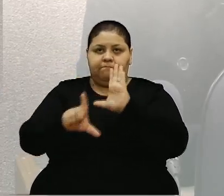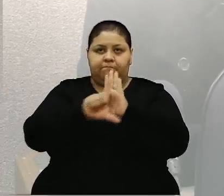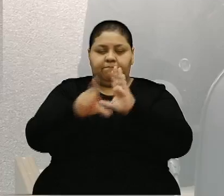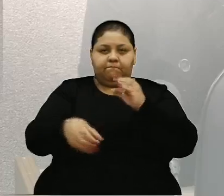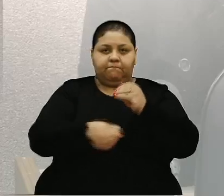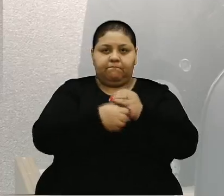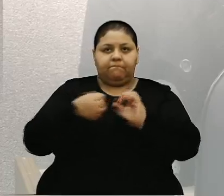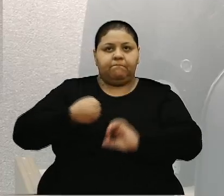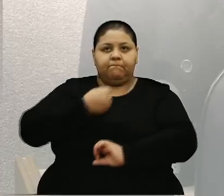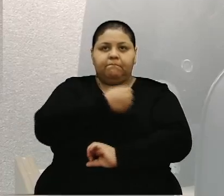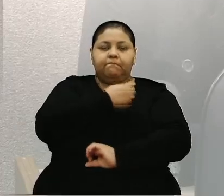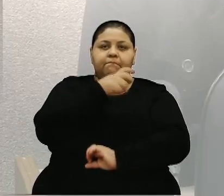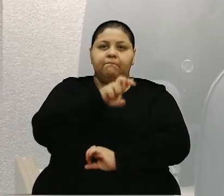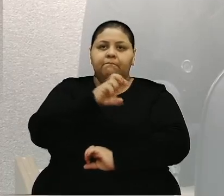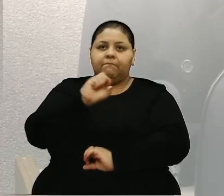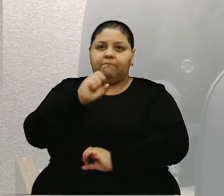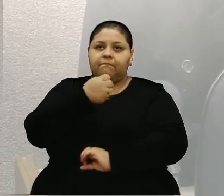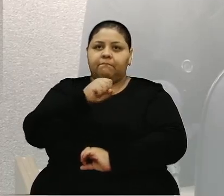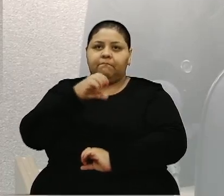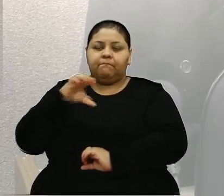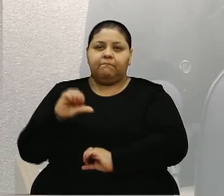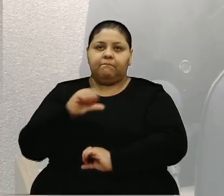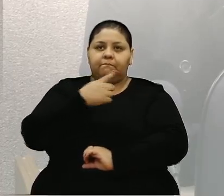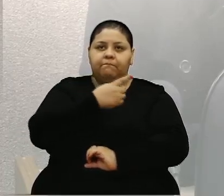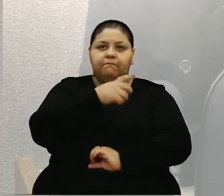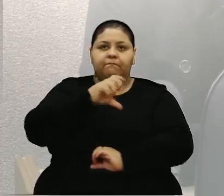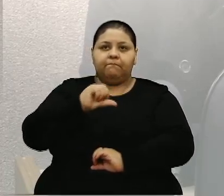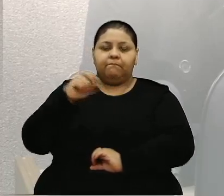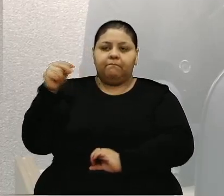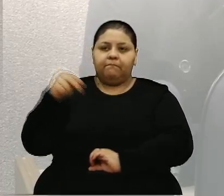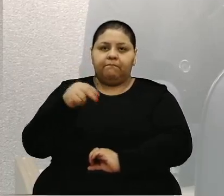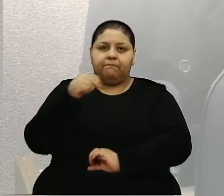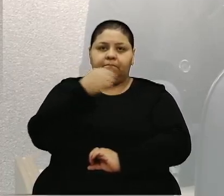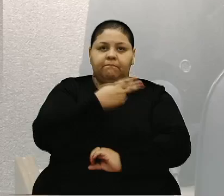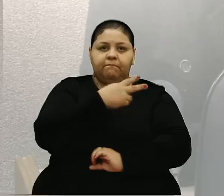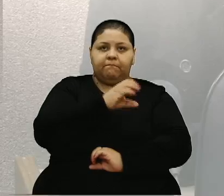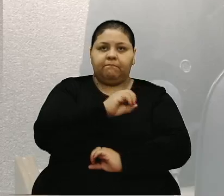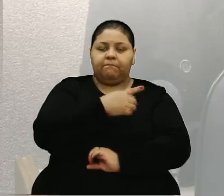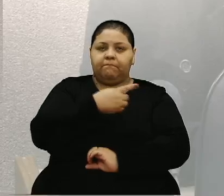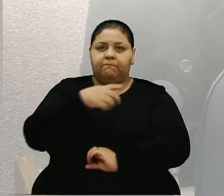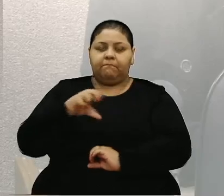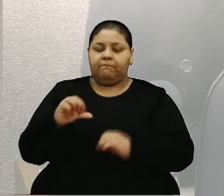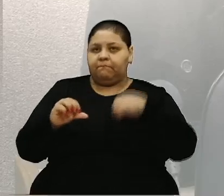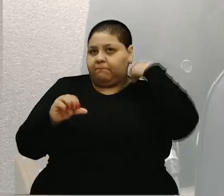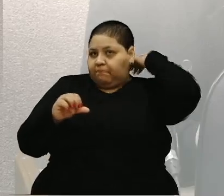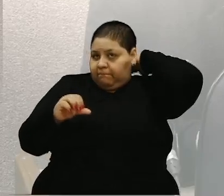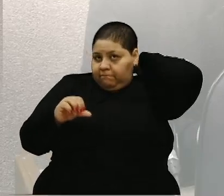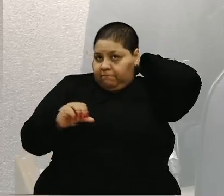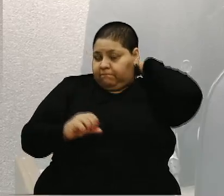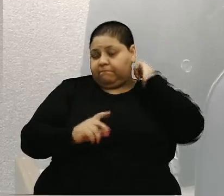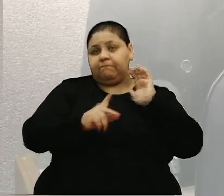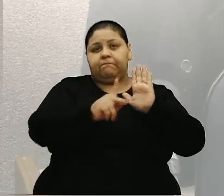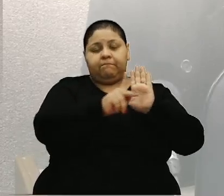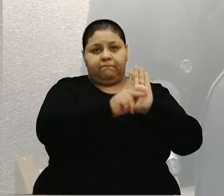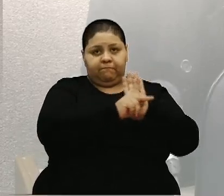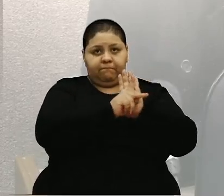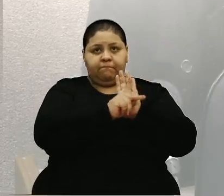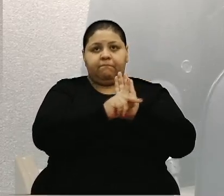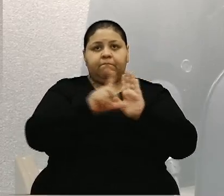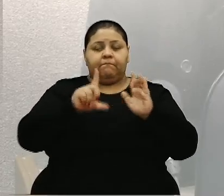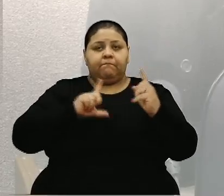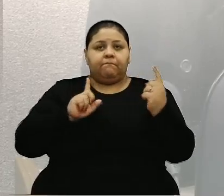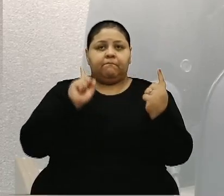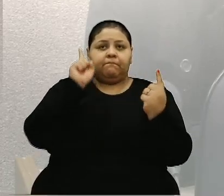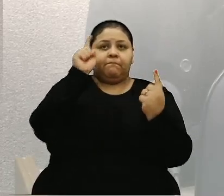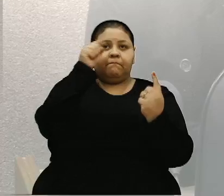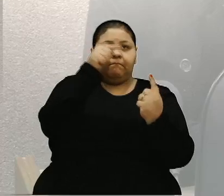Complementar número 589, de 19 de novembro de 2019. O projeto visa